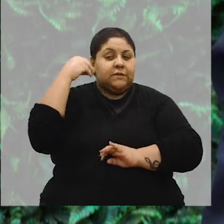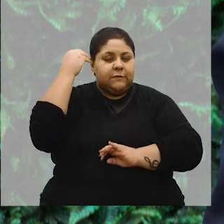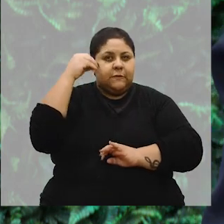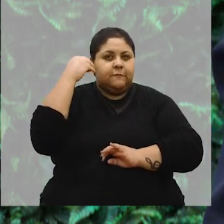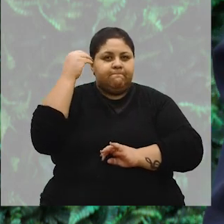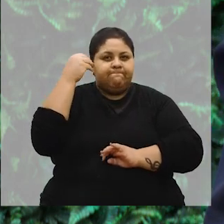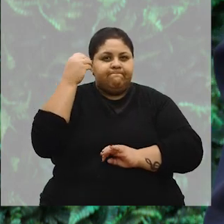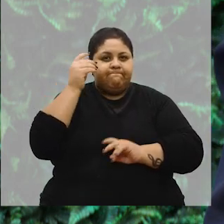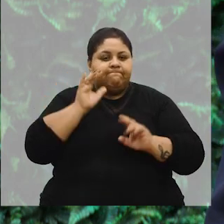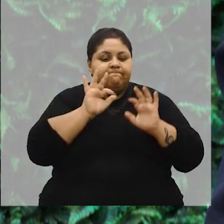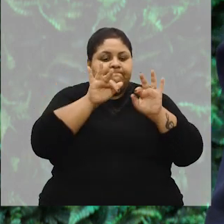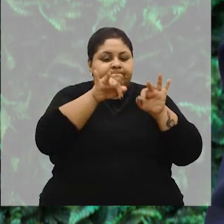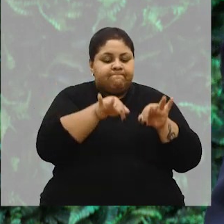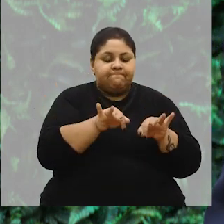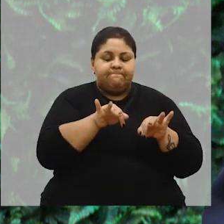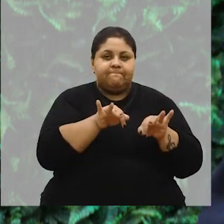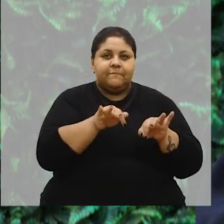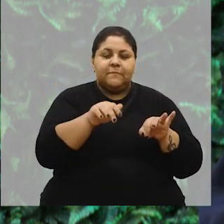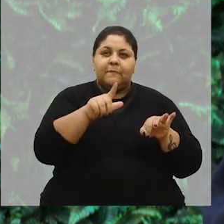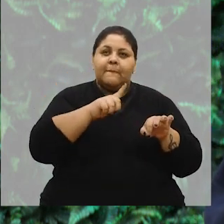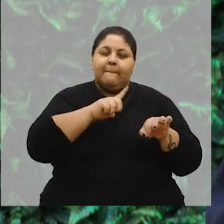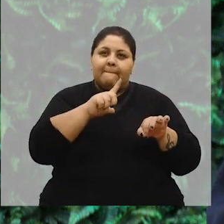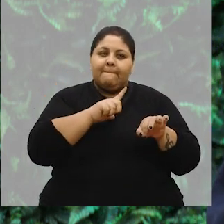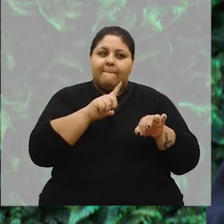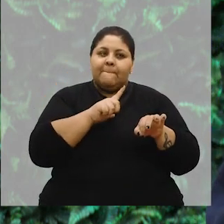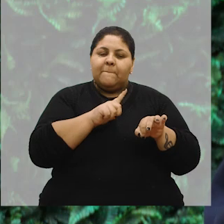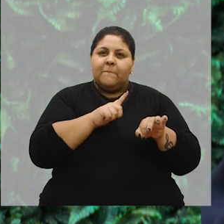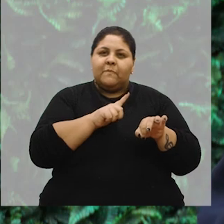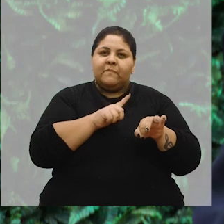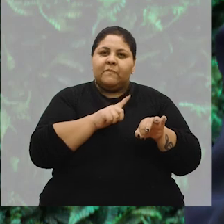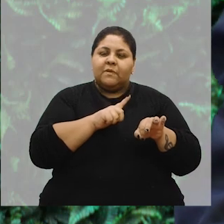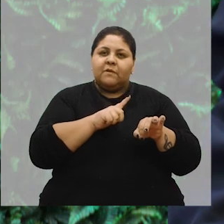e no final nós temos